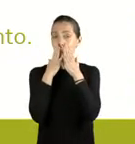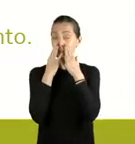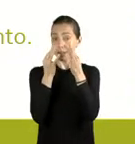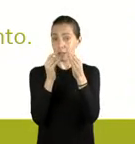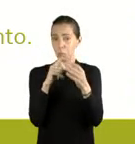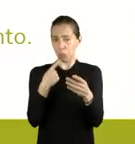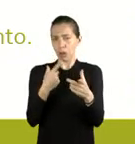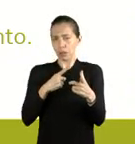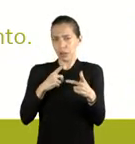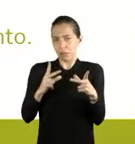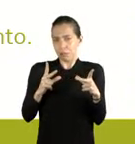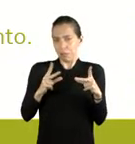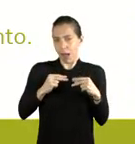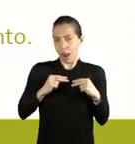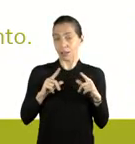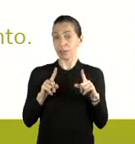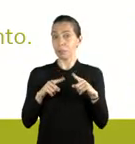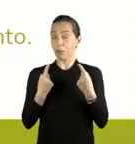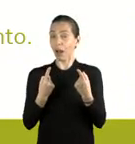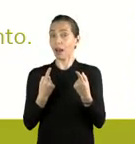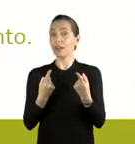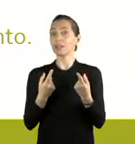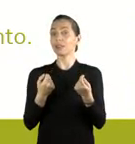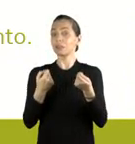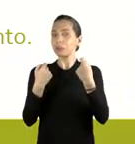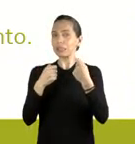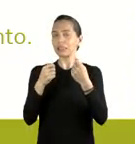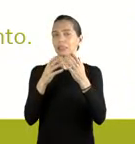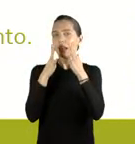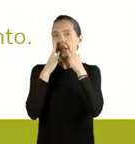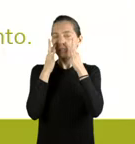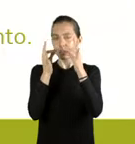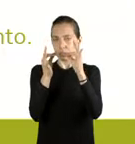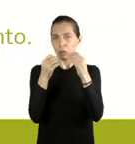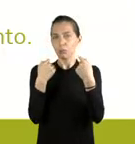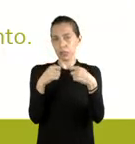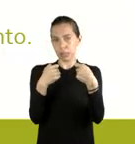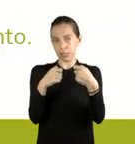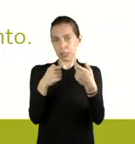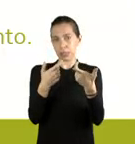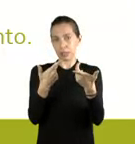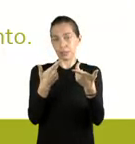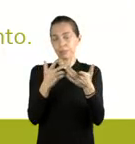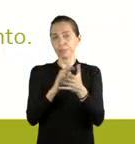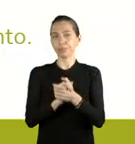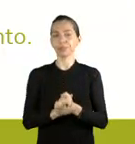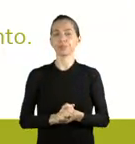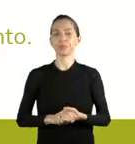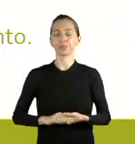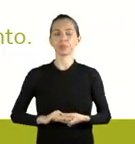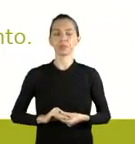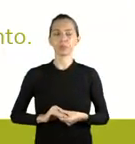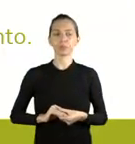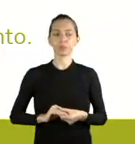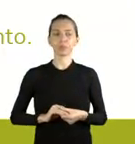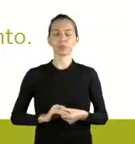realmente. Mas, desse mereço e mereço, às vezes, seu salário vai inteiro no mereço, né?